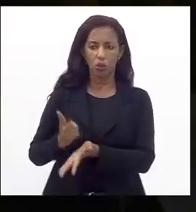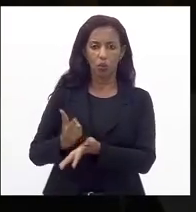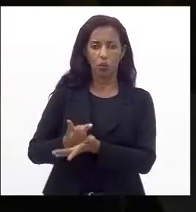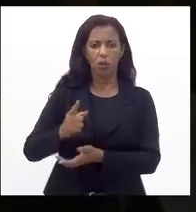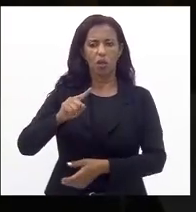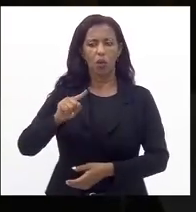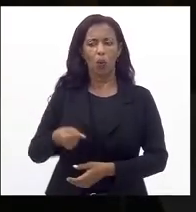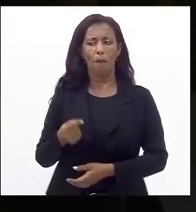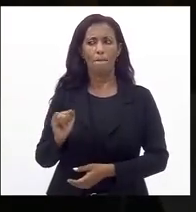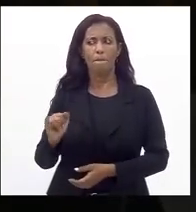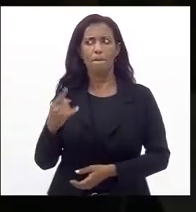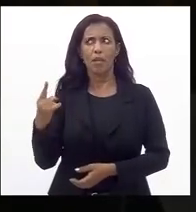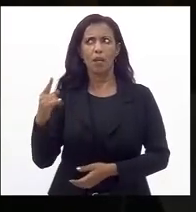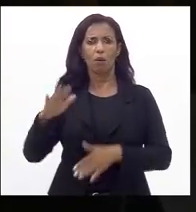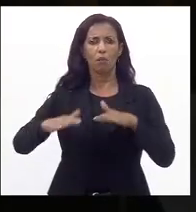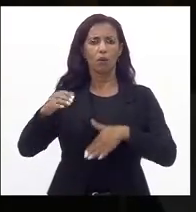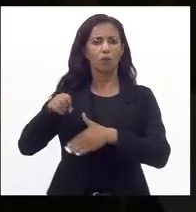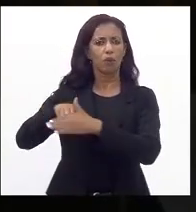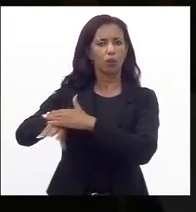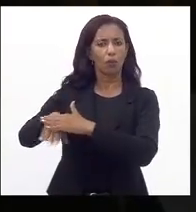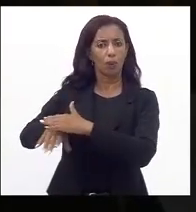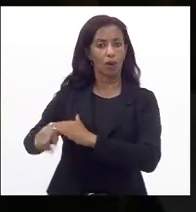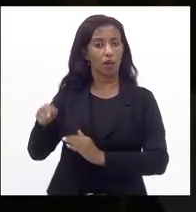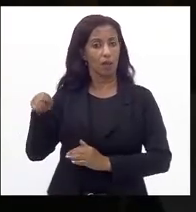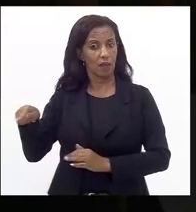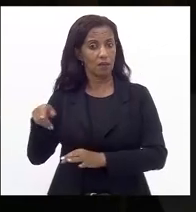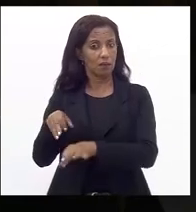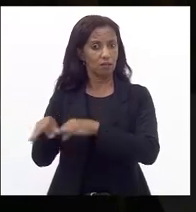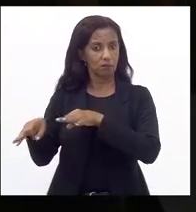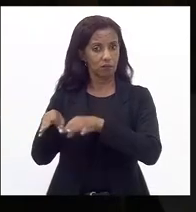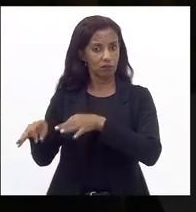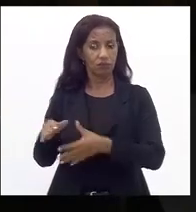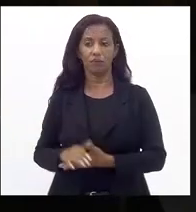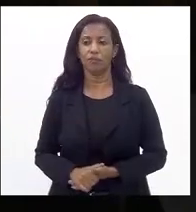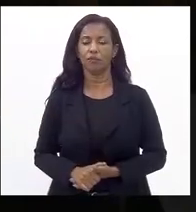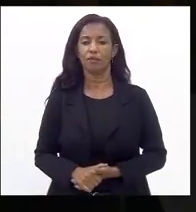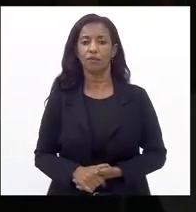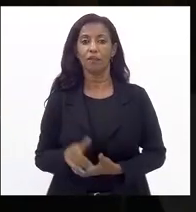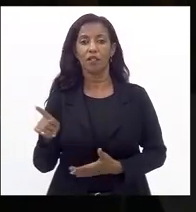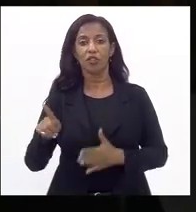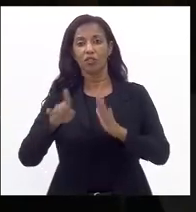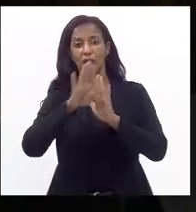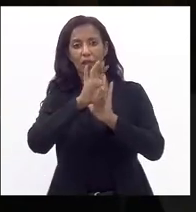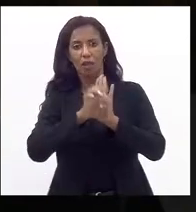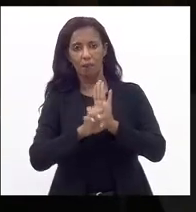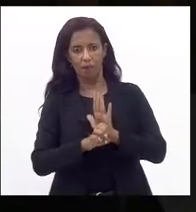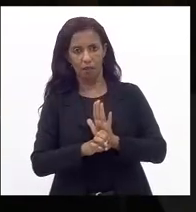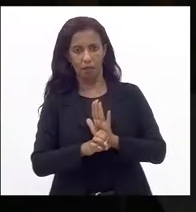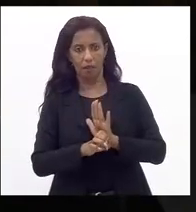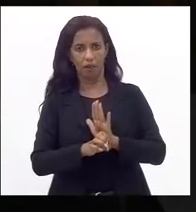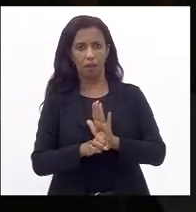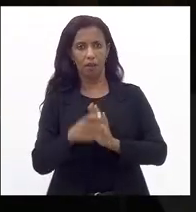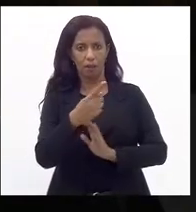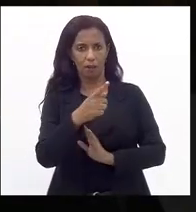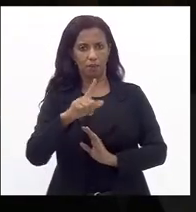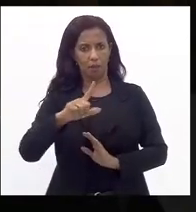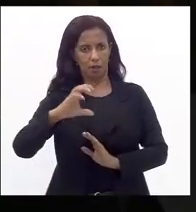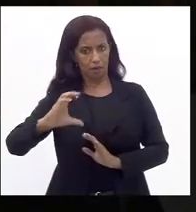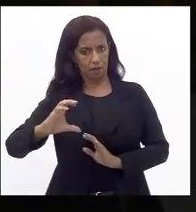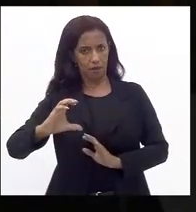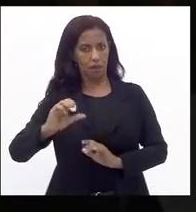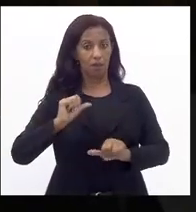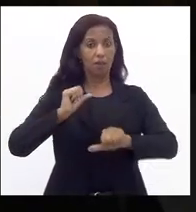tem quase 1 milhão de reais em casa então essa medida que está na agenda pois que está nesse peles e